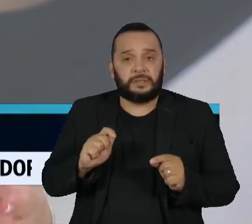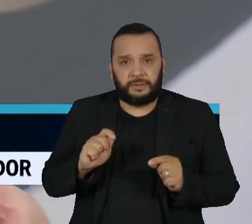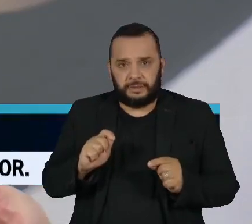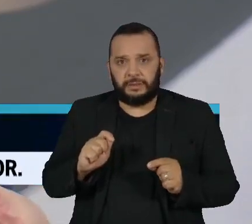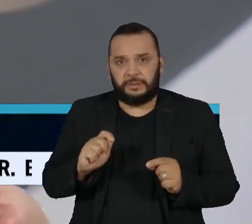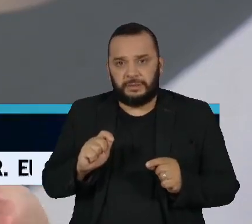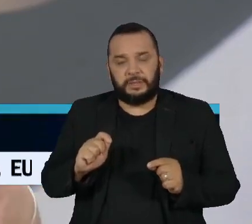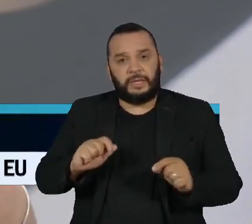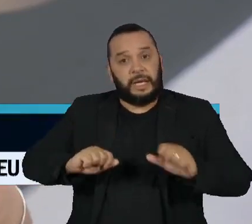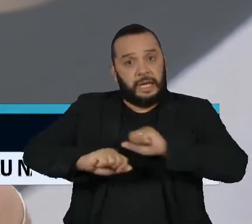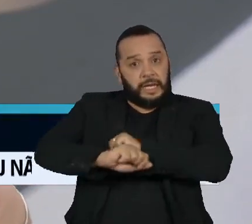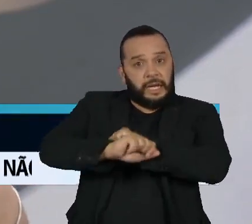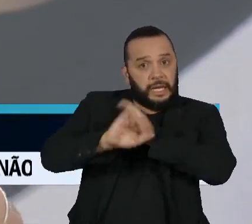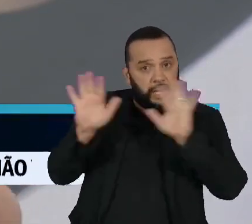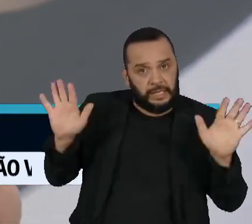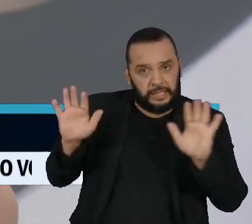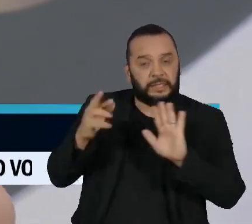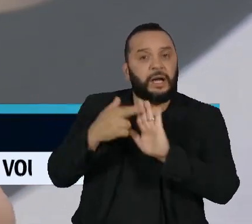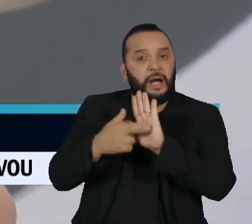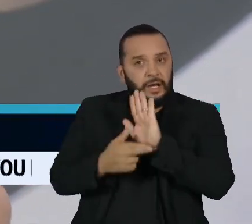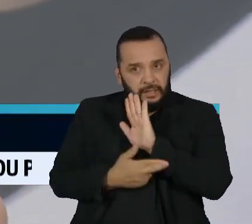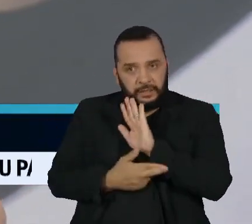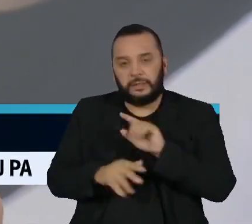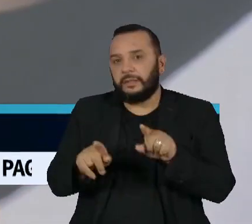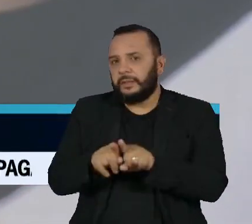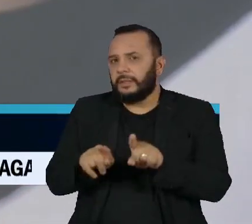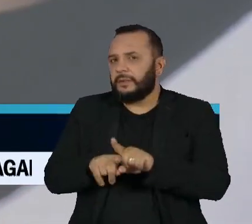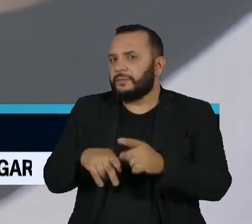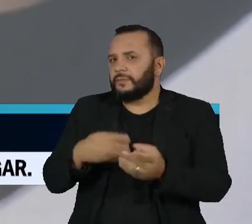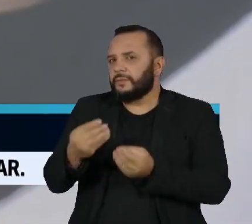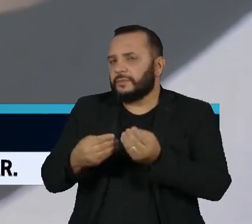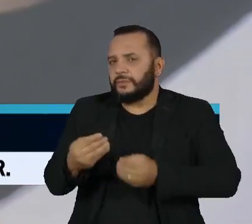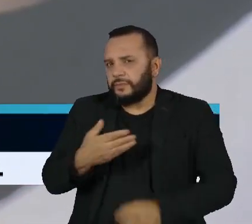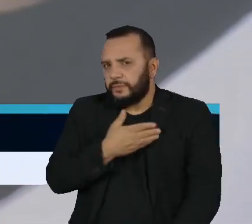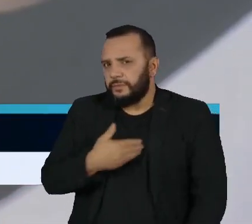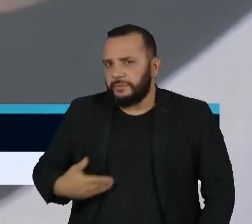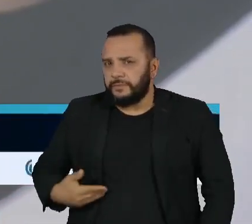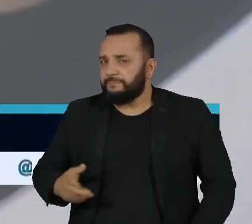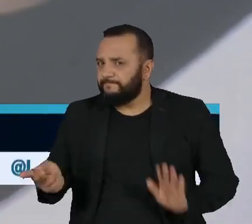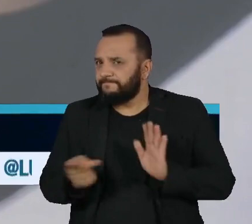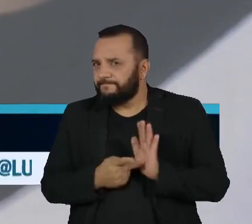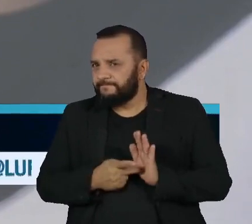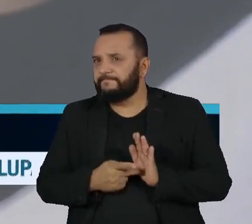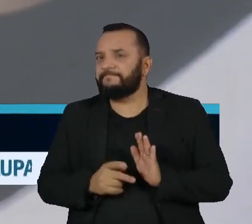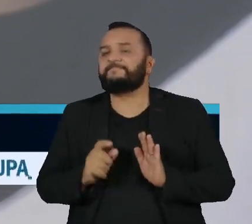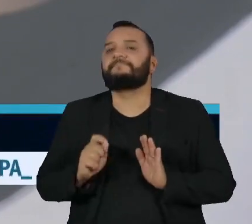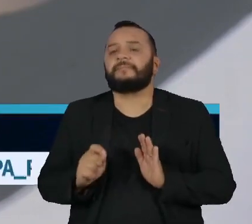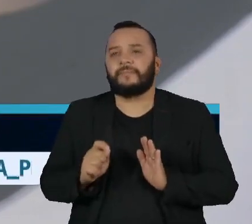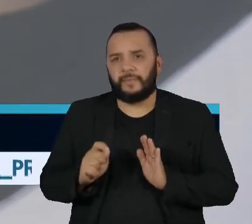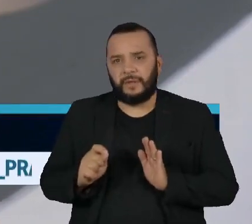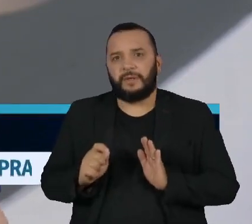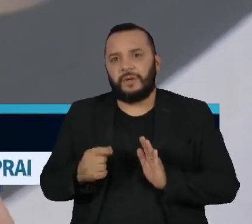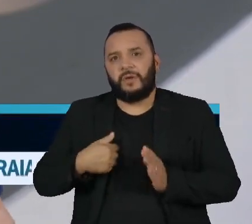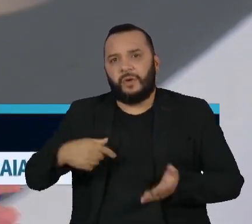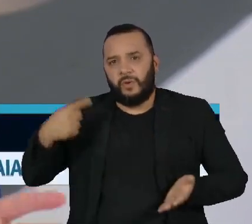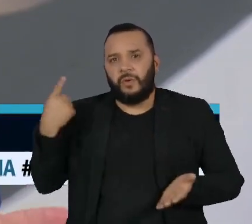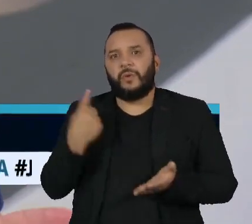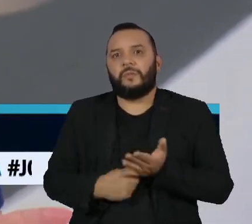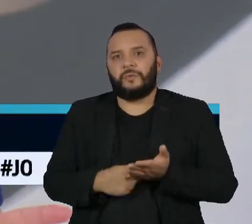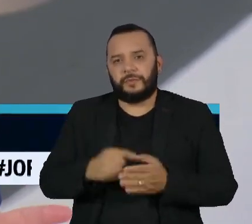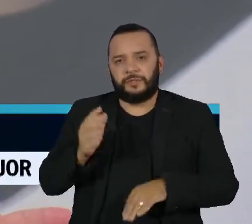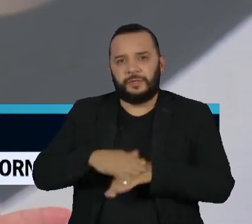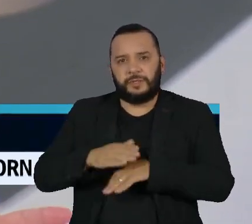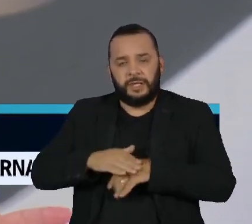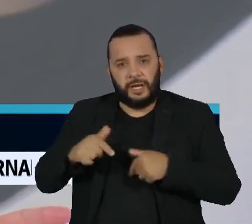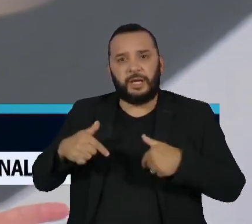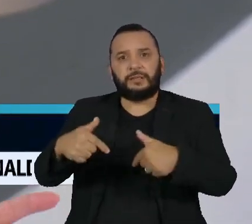de transparência dentro dessa regra e quanto que o governo vai estar realmente apropriado e comprometido em fazer esse